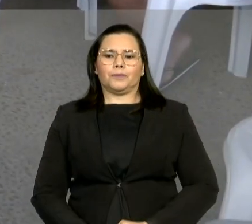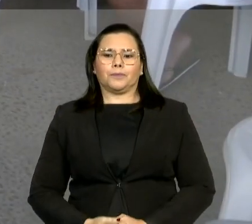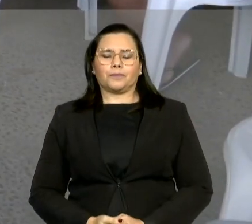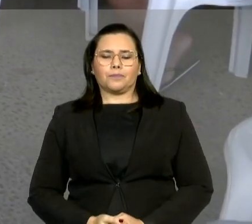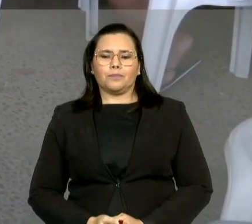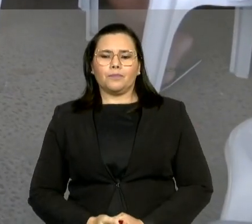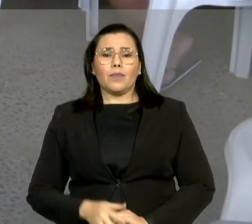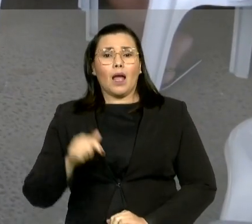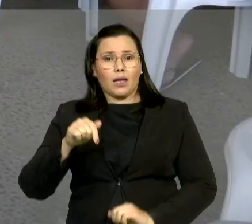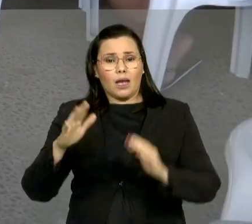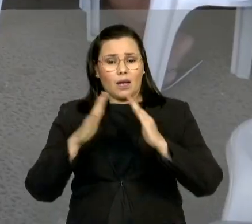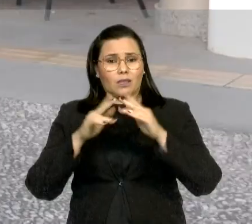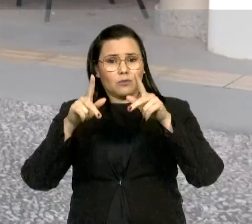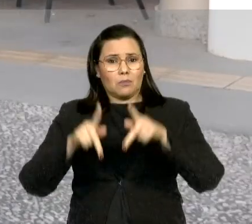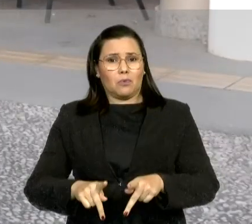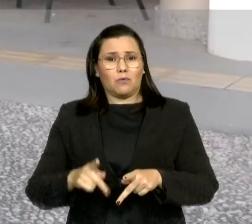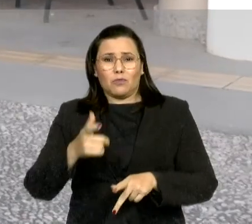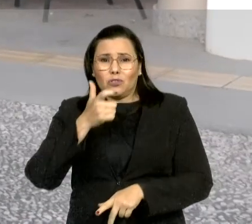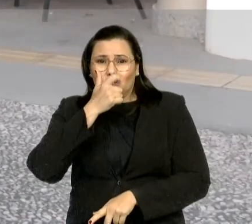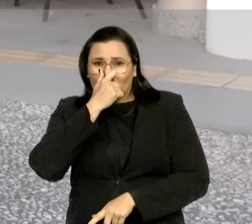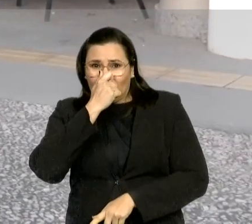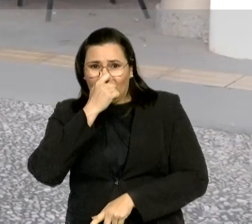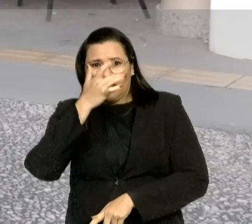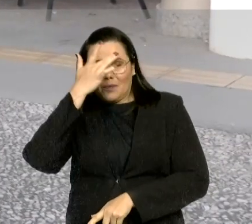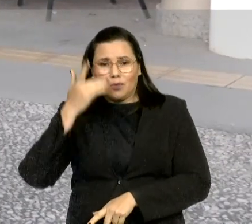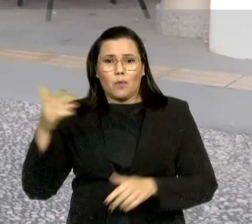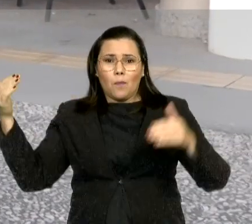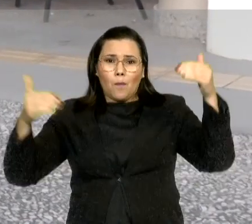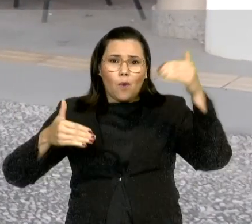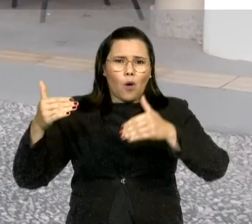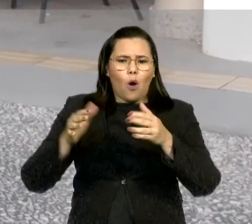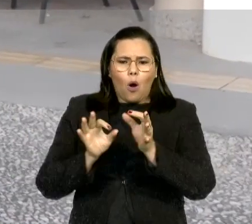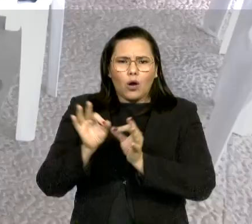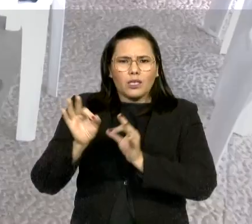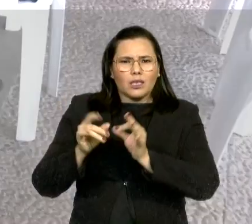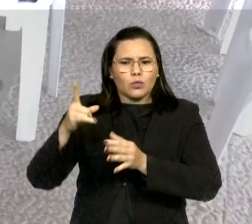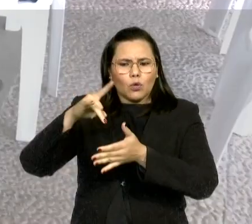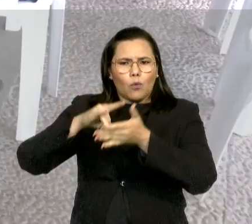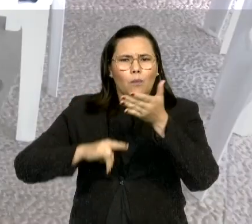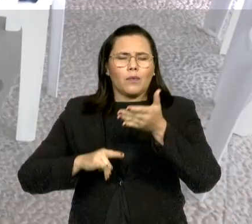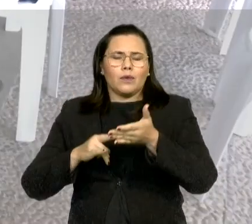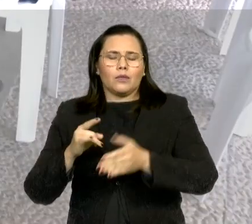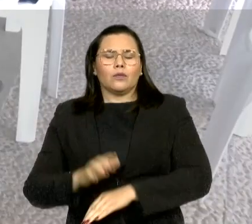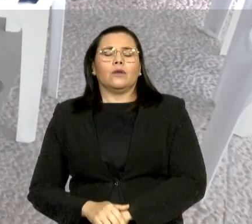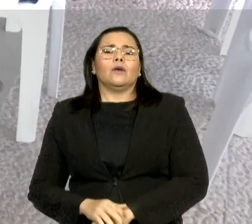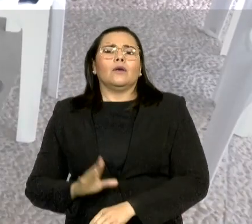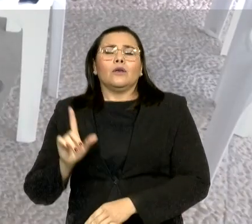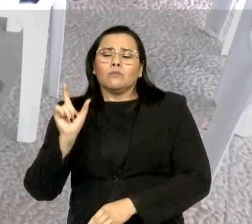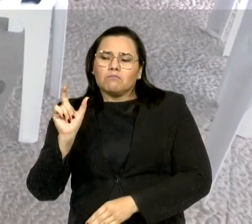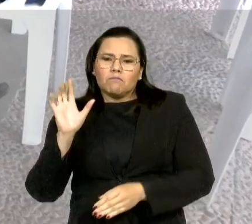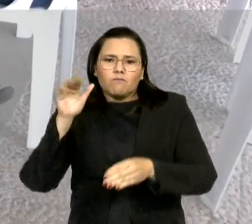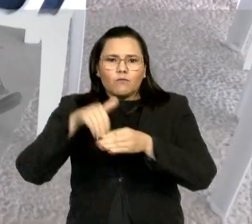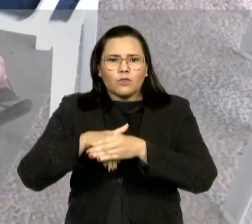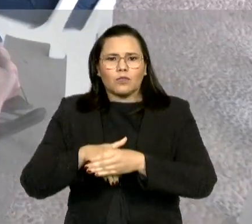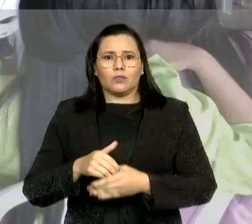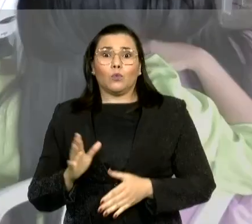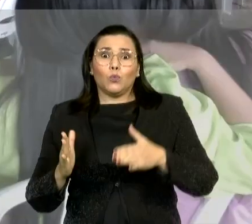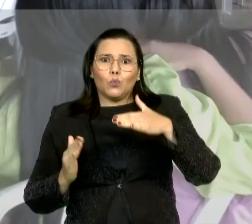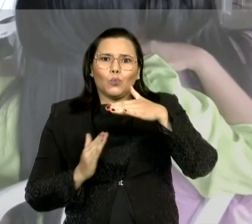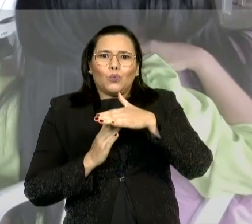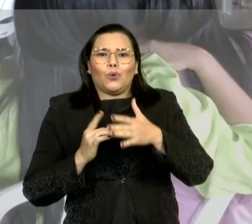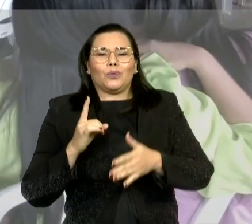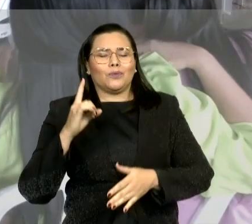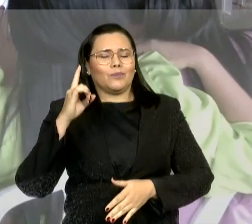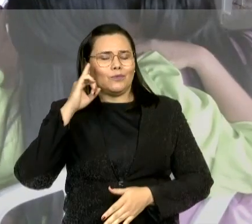Casa do Povo estava cheia. Muita gente veio regularizar ou tirar a primeira via do título eleitoral no último dia. No posto do